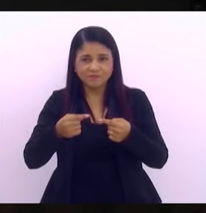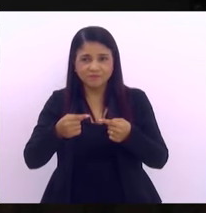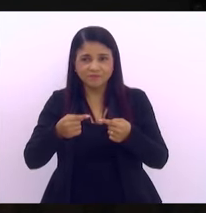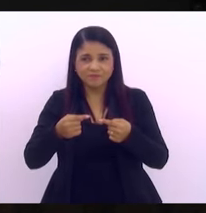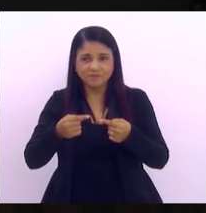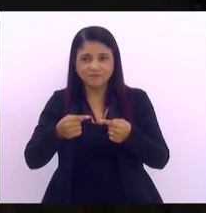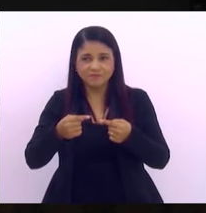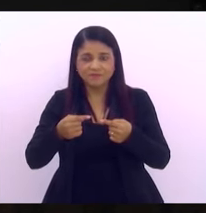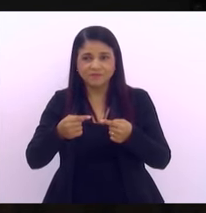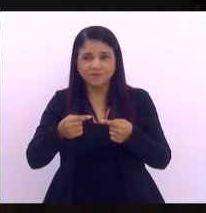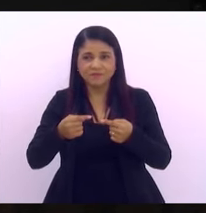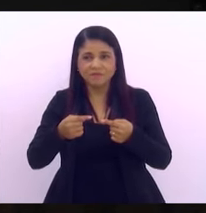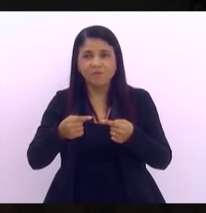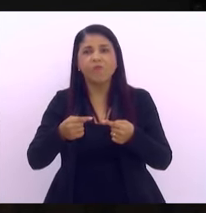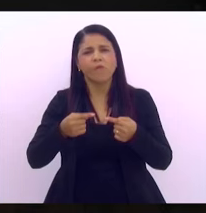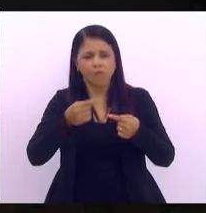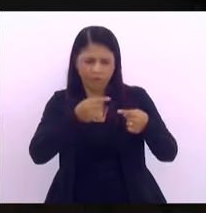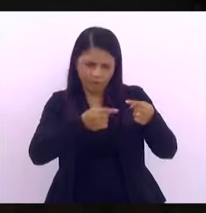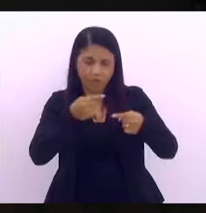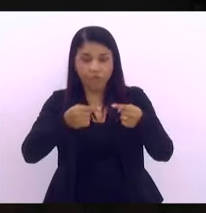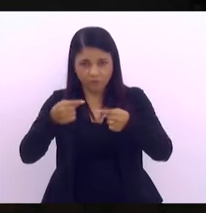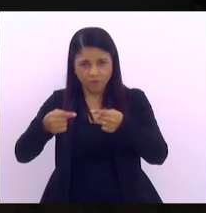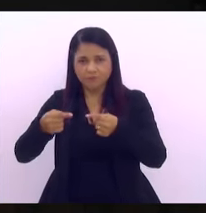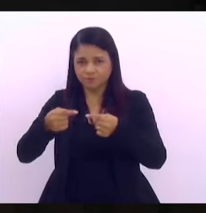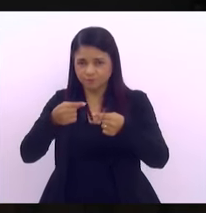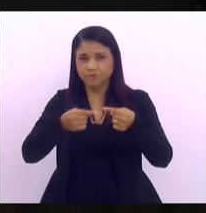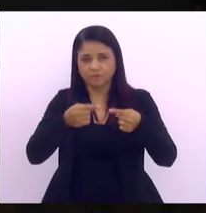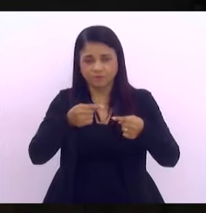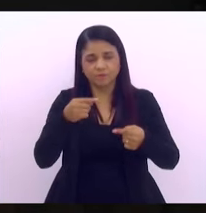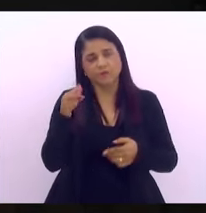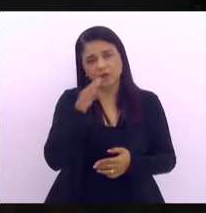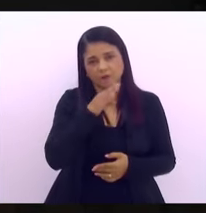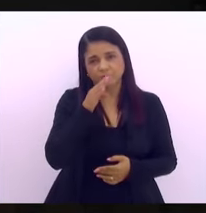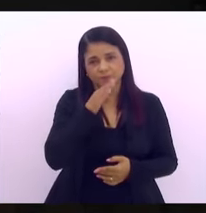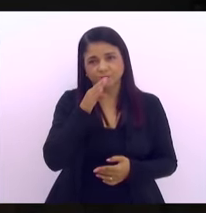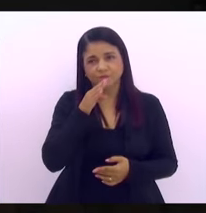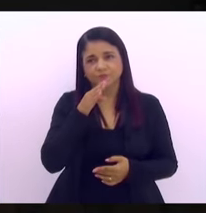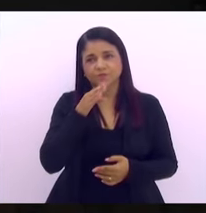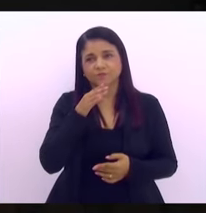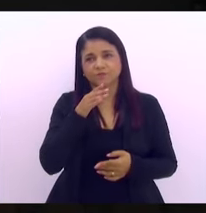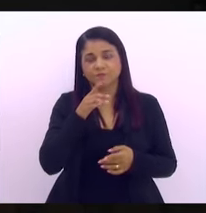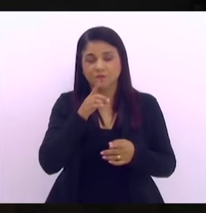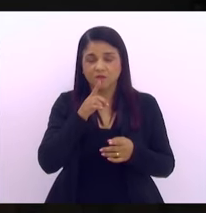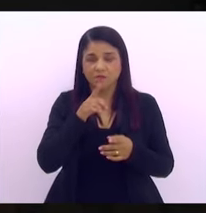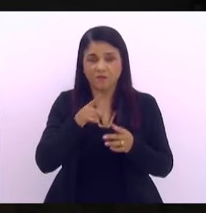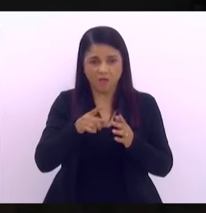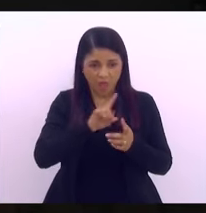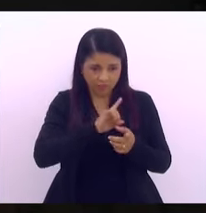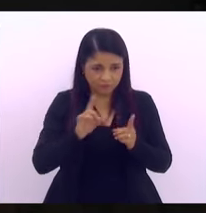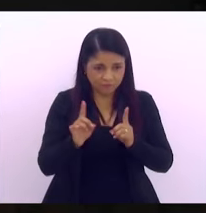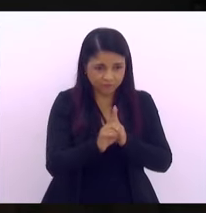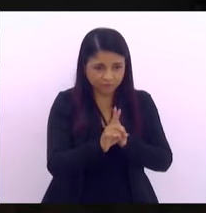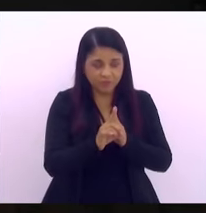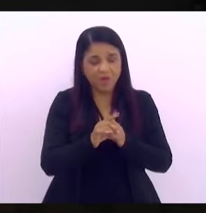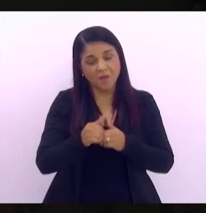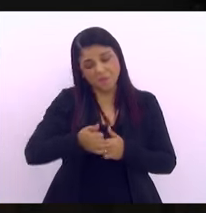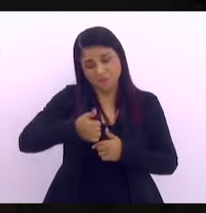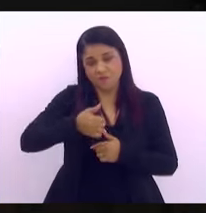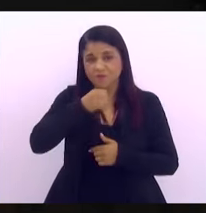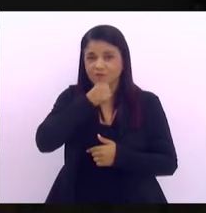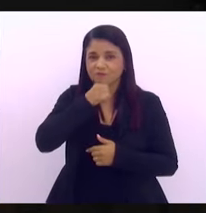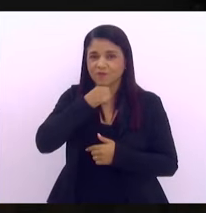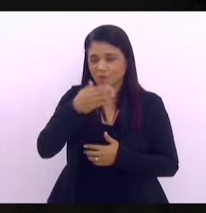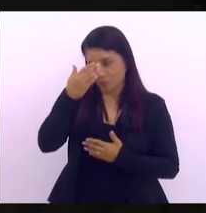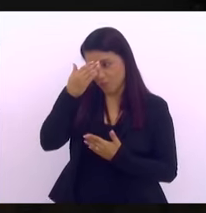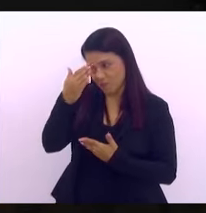Senhora presidente. Aqui. Não, para discutir, rapidamente. Se for para discutir. Vossa Excelência estava antes. Para discutir. Não, primeiro os mais velhos.